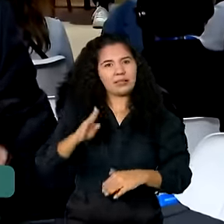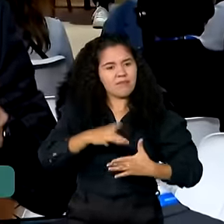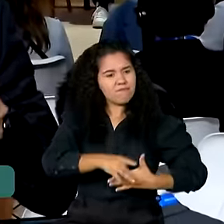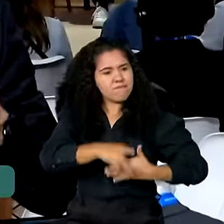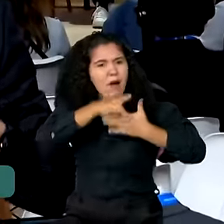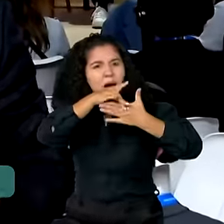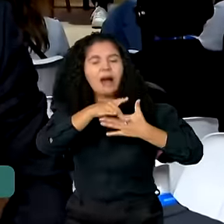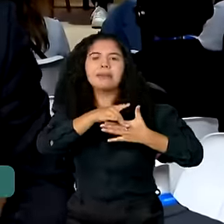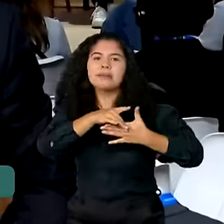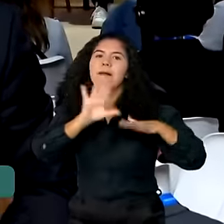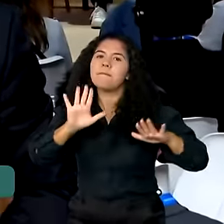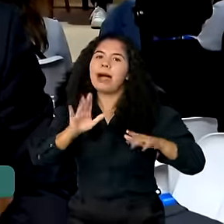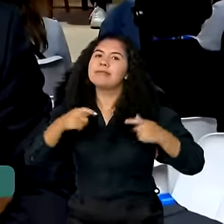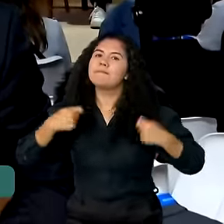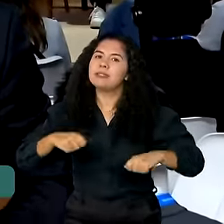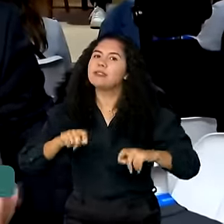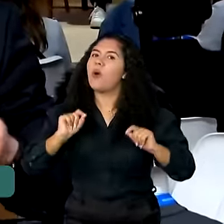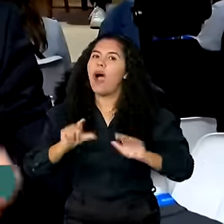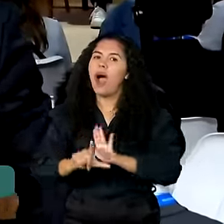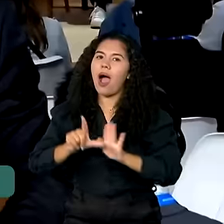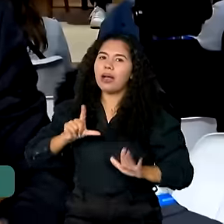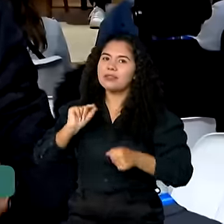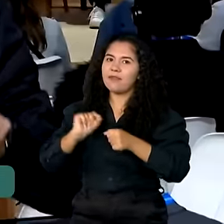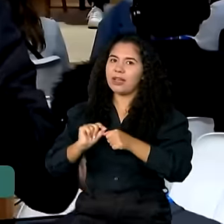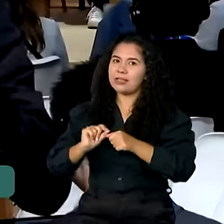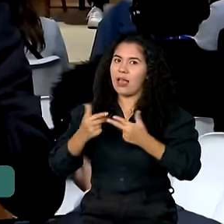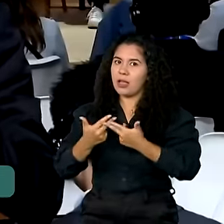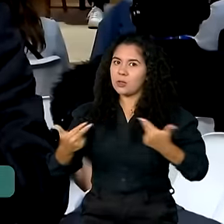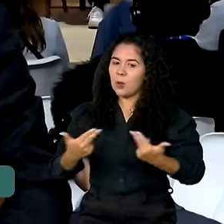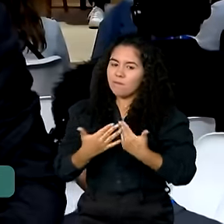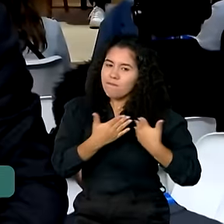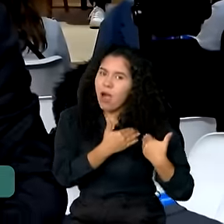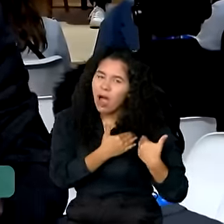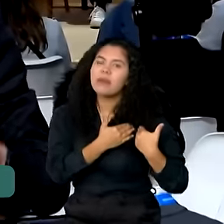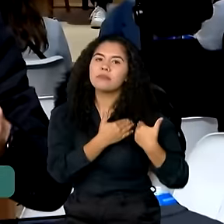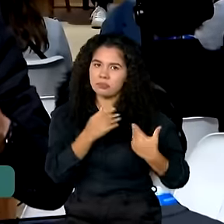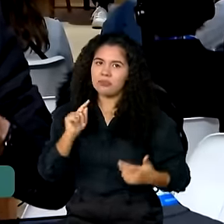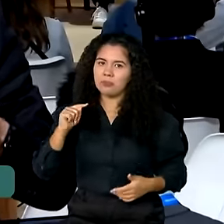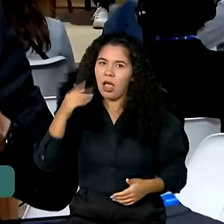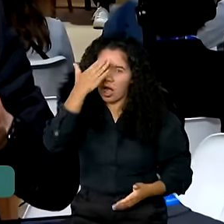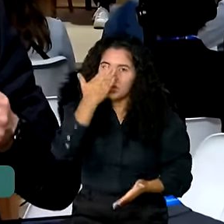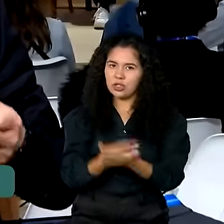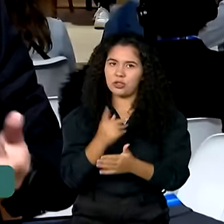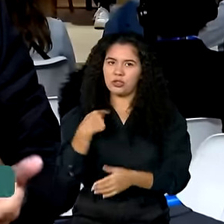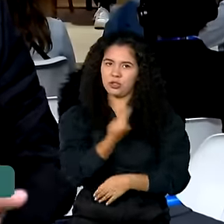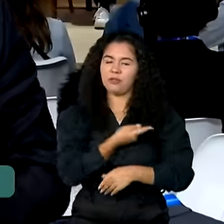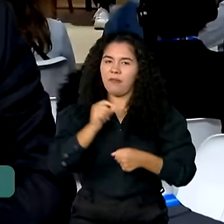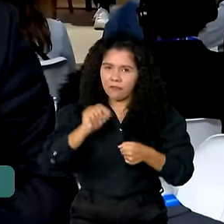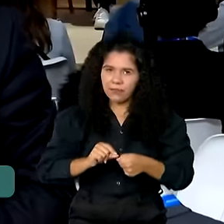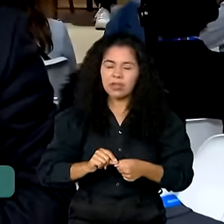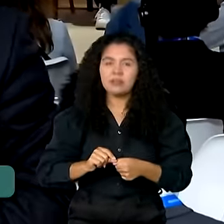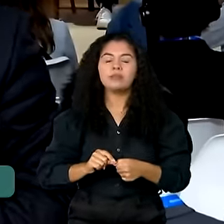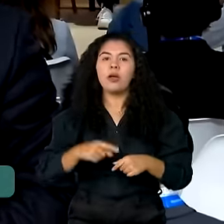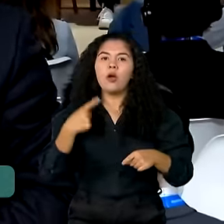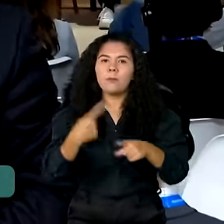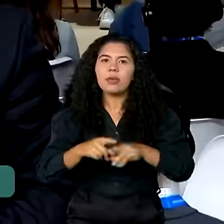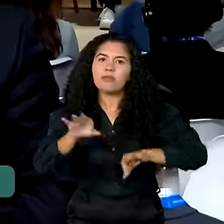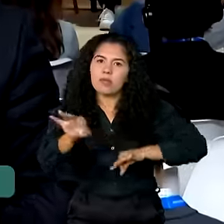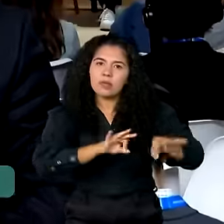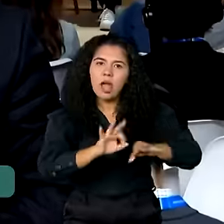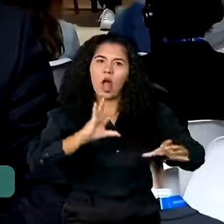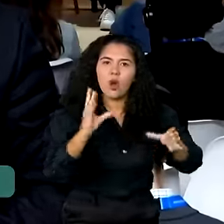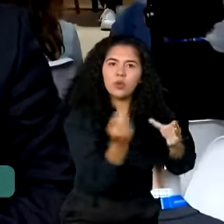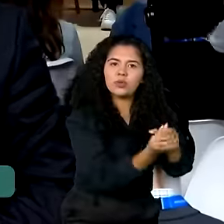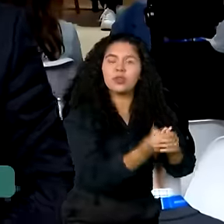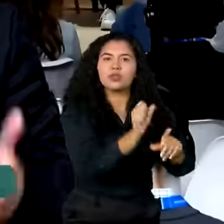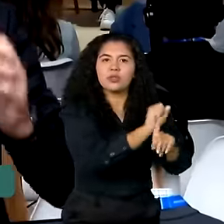para ter esse protagonismo, o Brasil teve que fazer o dever de casa. Eu acho que foi feito. Nosso governo fez isso, porque está fazendo inclusão social novamente,